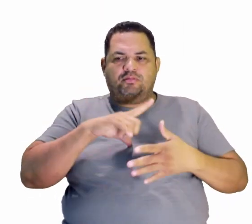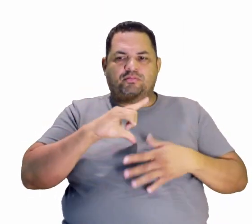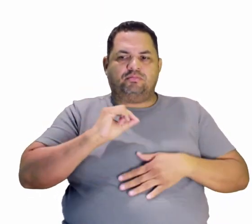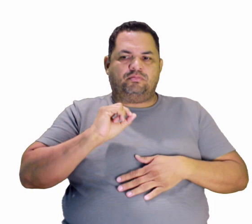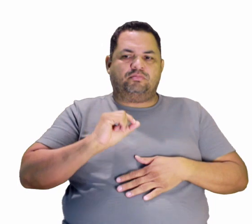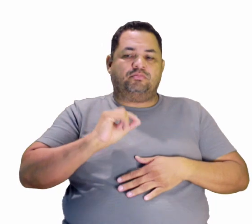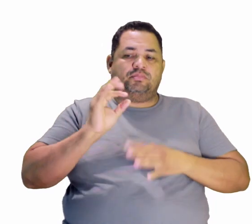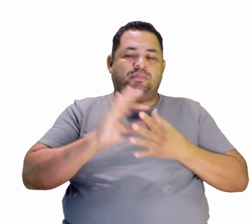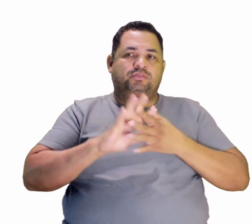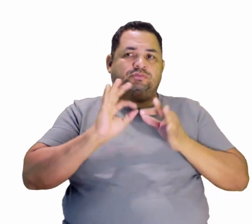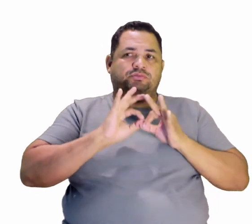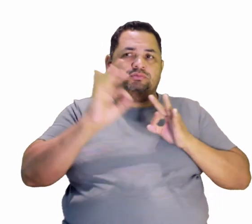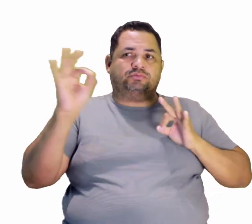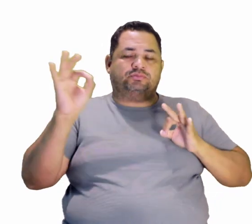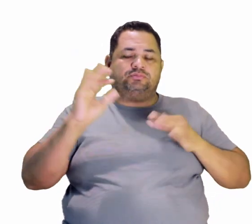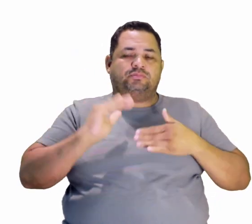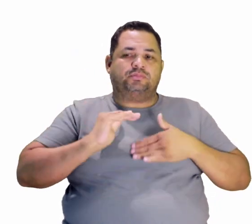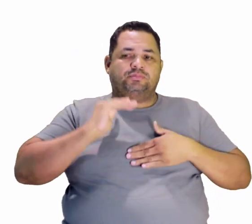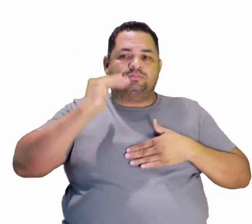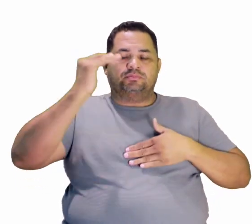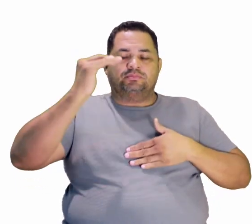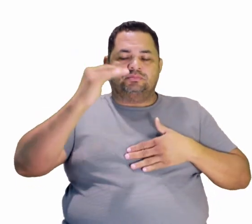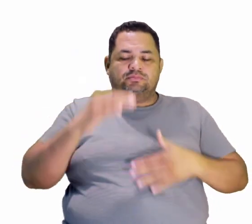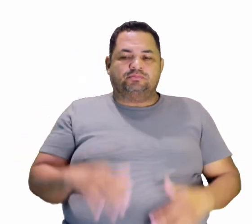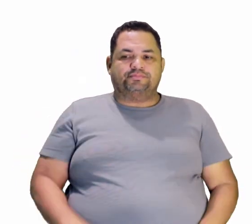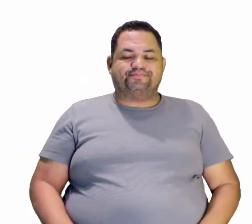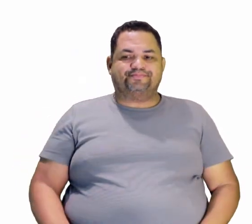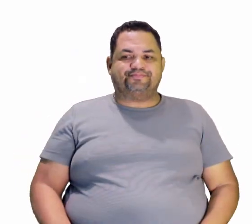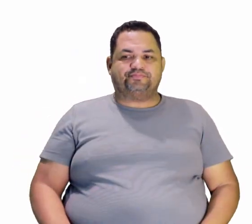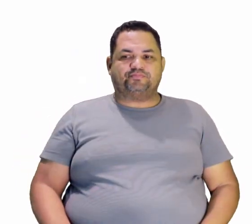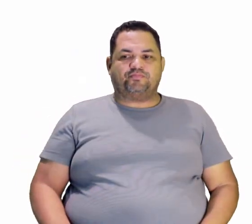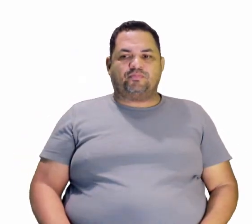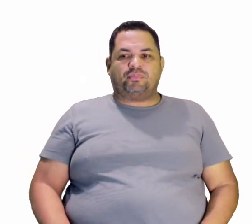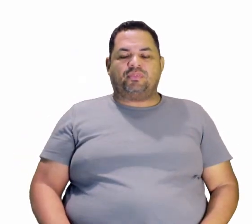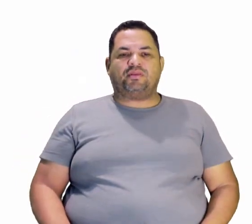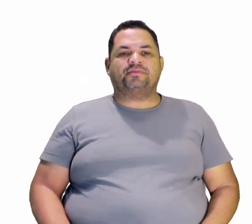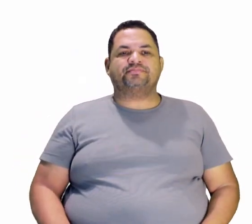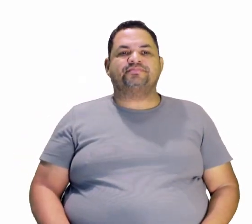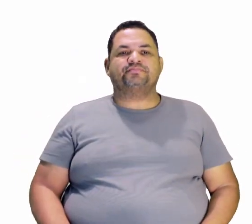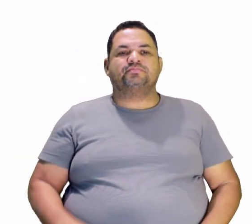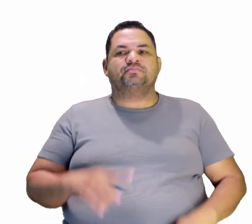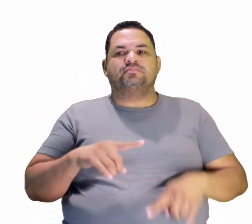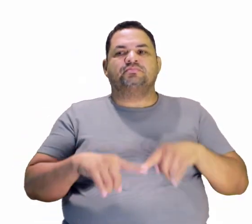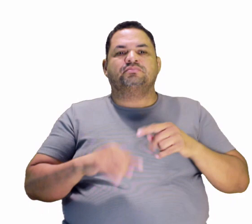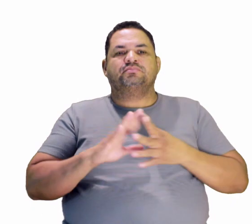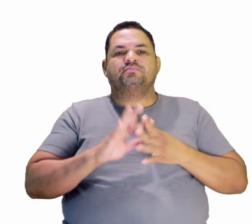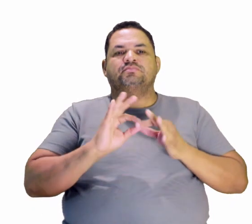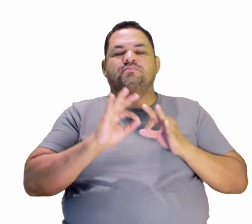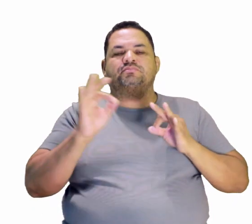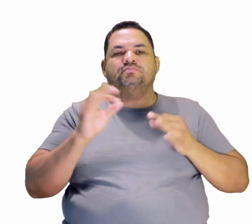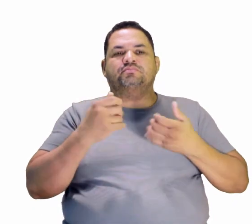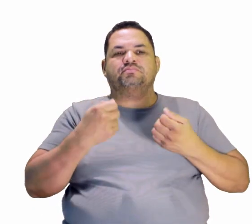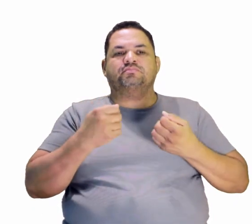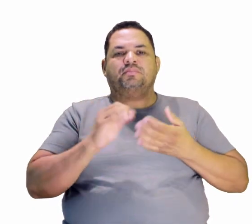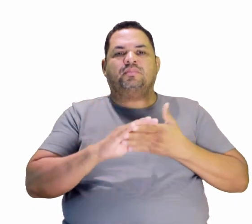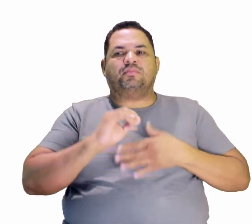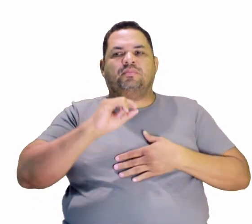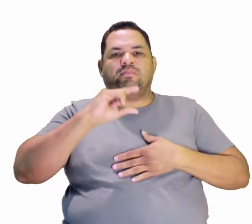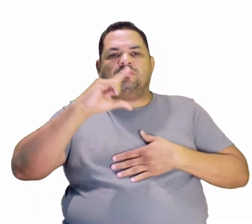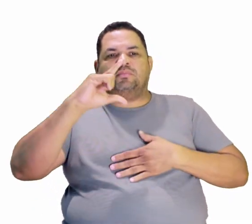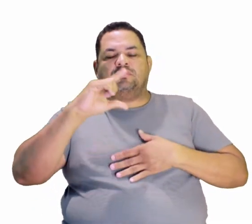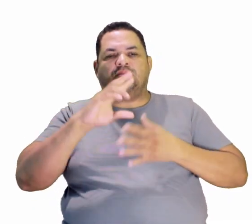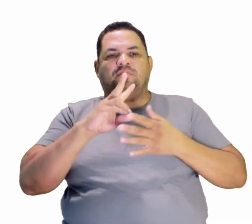maior distância. Não tem outro ângulo que consegue o corpo ir tão longe. Você tem que aumentar a